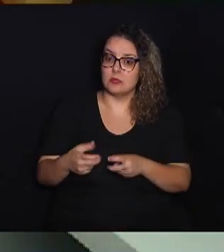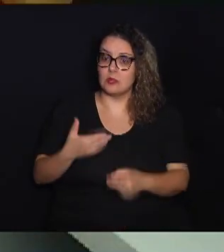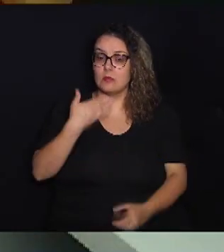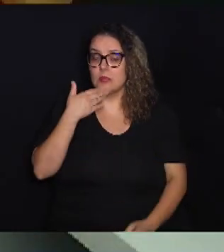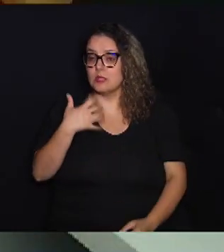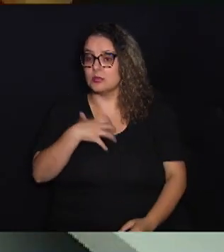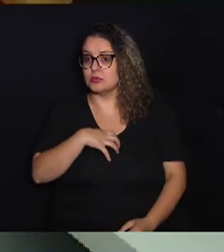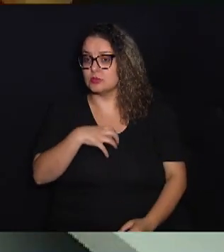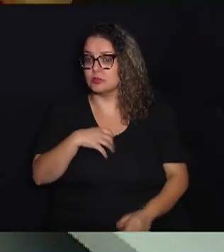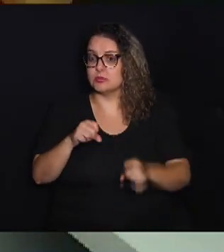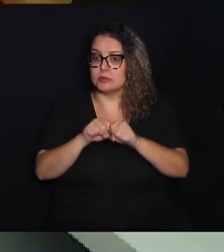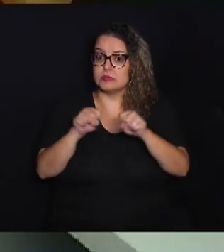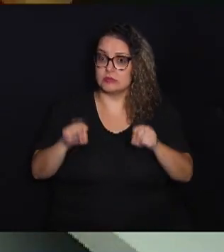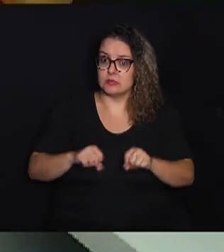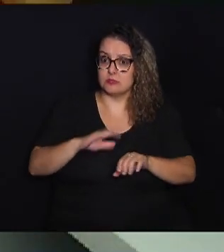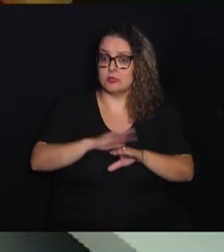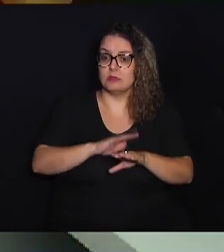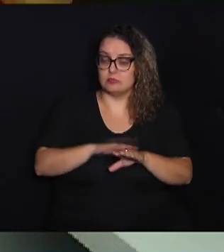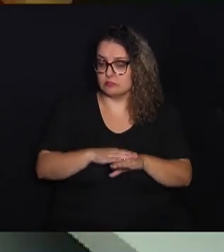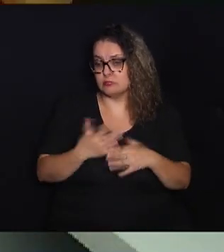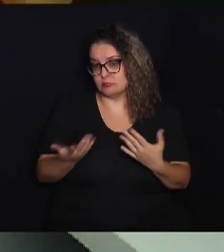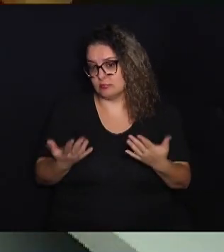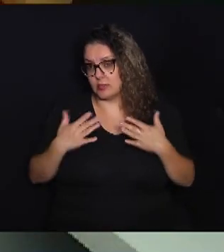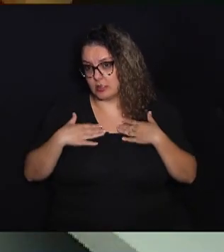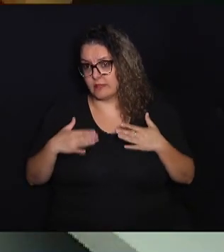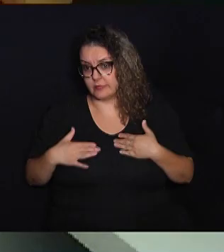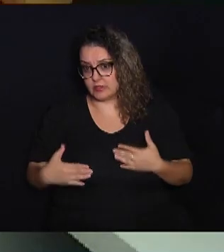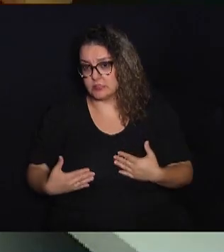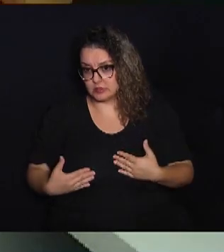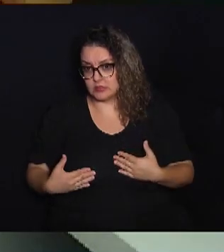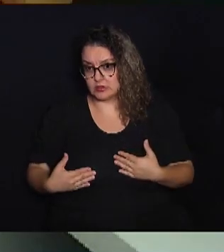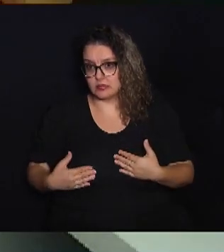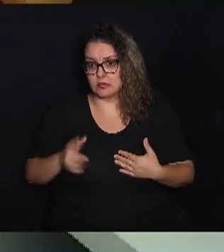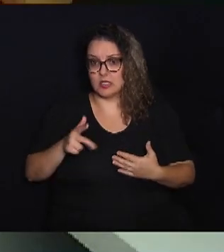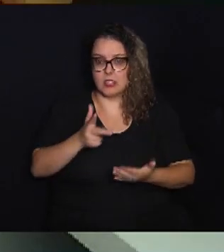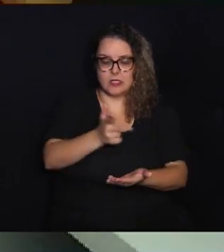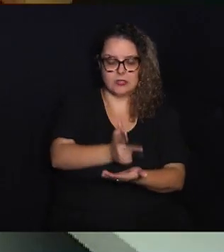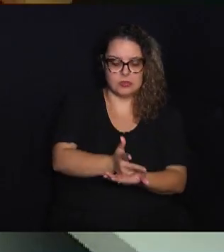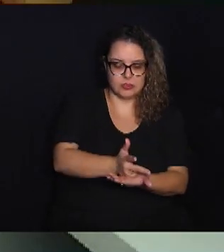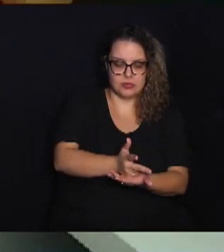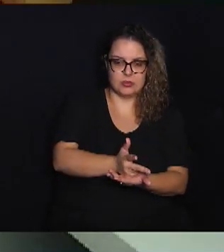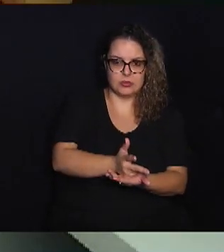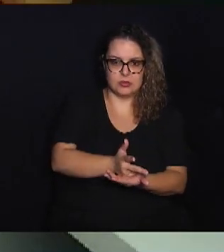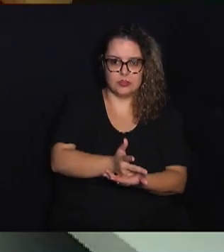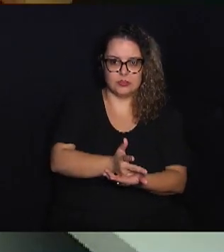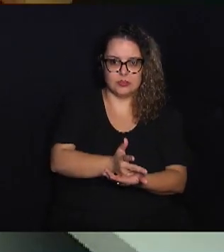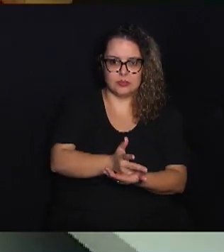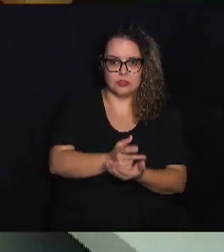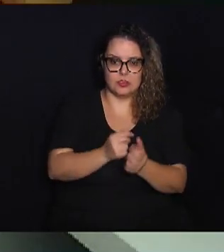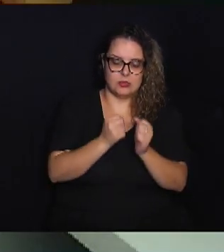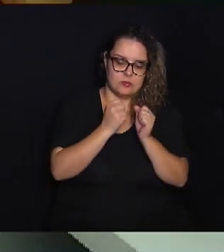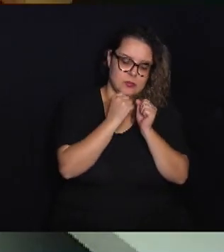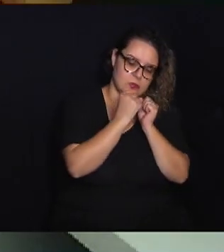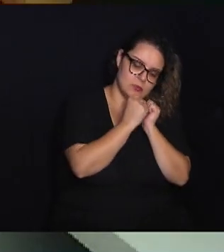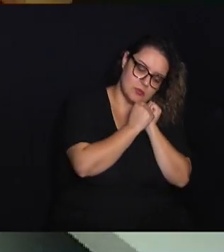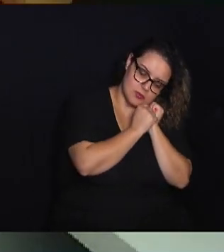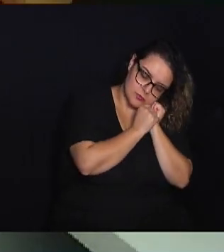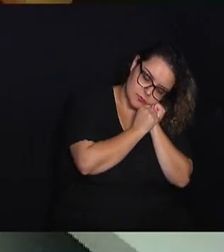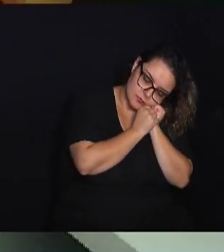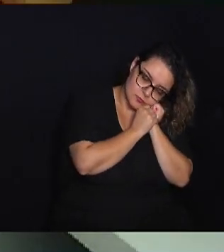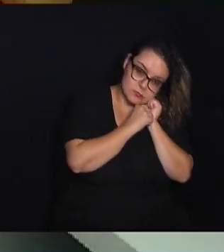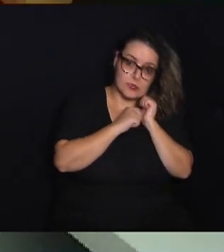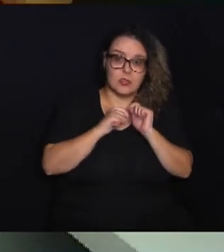desse sistema funcionar, por uma questão até física mesmo, é de lado. Então, resumo da história: